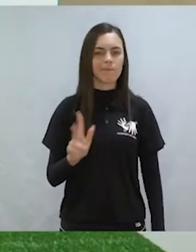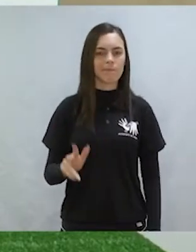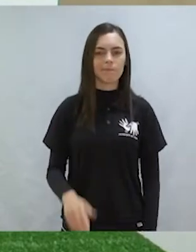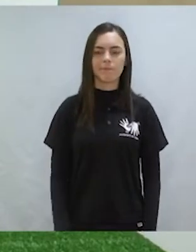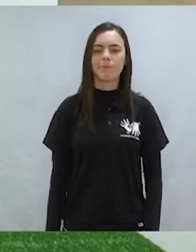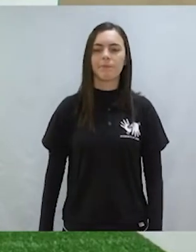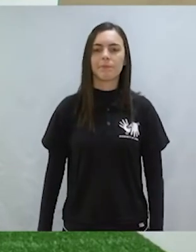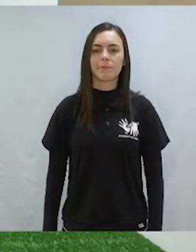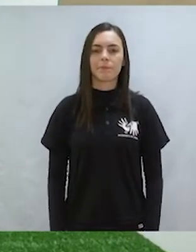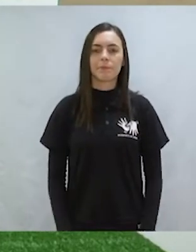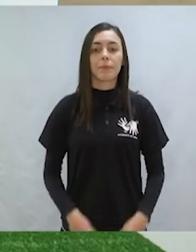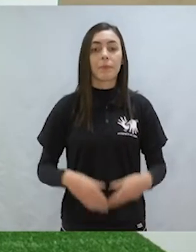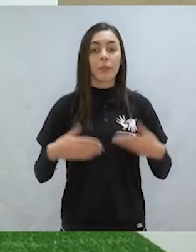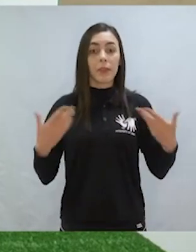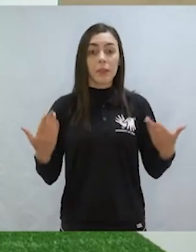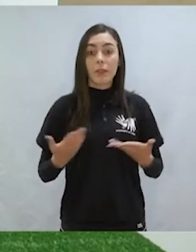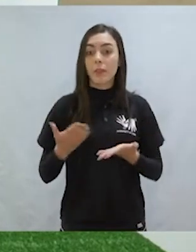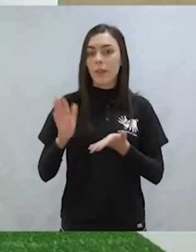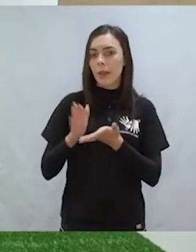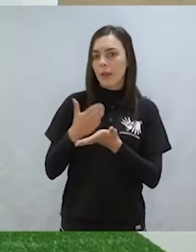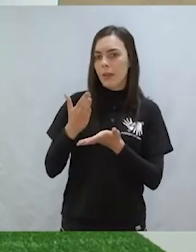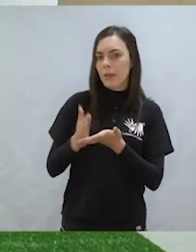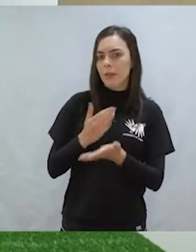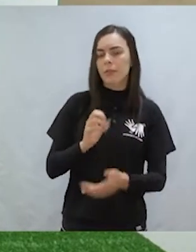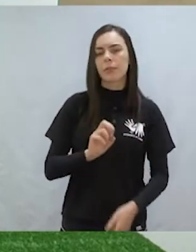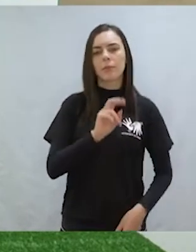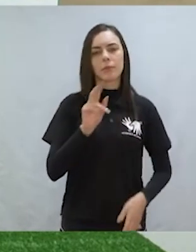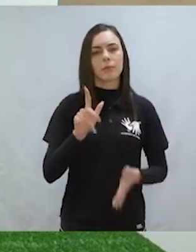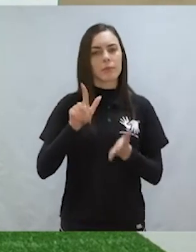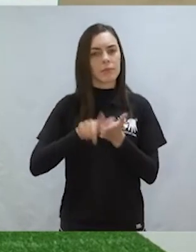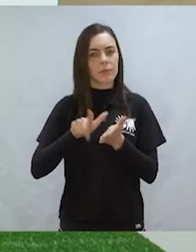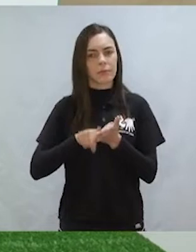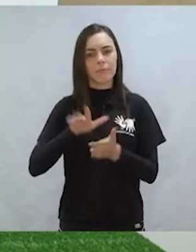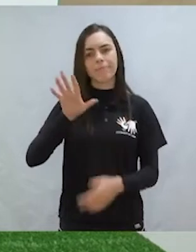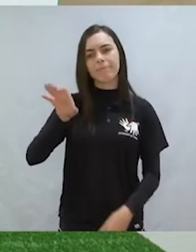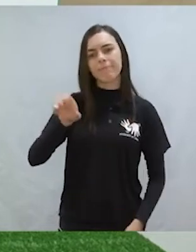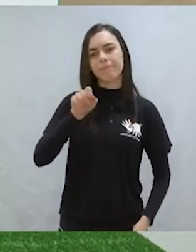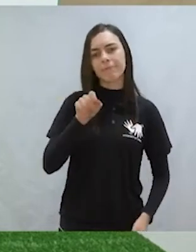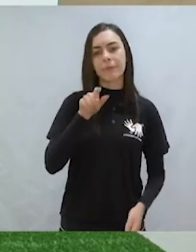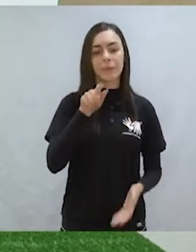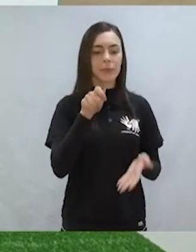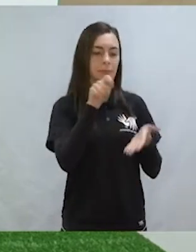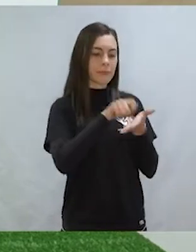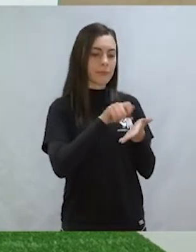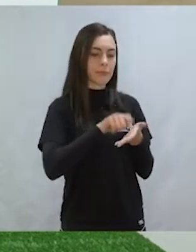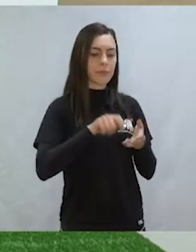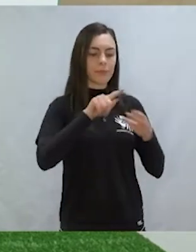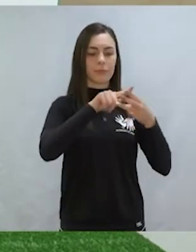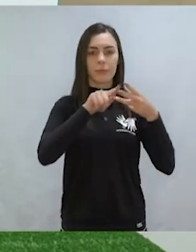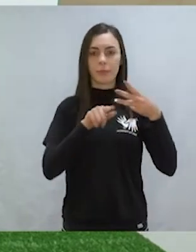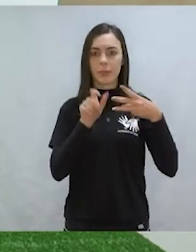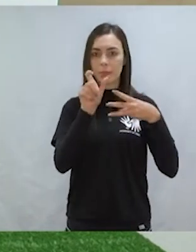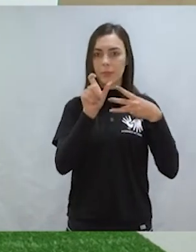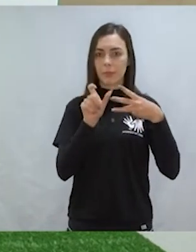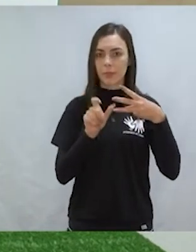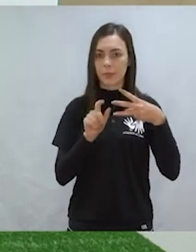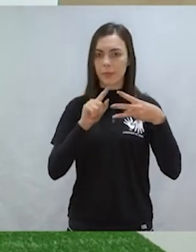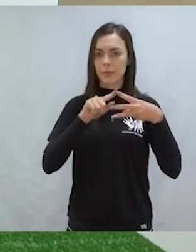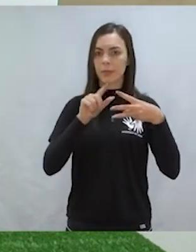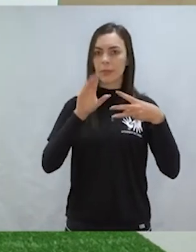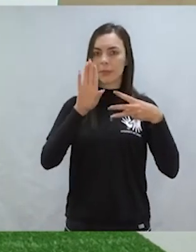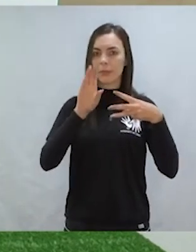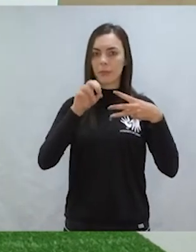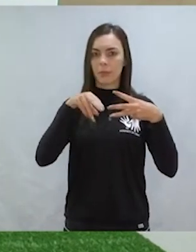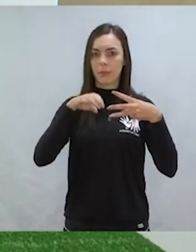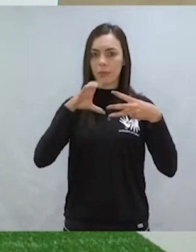ok? Então, agora eu preciso que você pegue lá seu caderno ou sua folha e você registre estas três palavras.